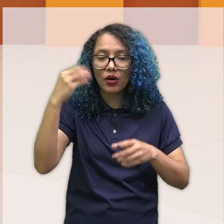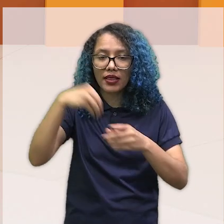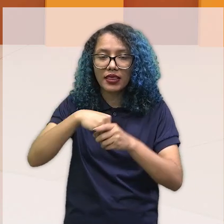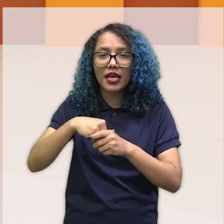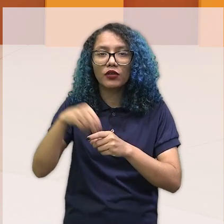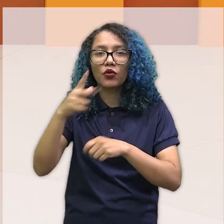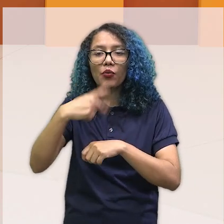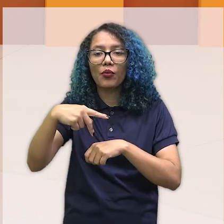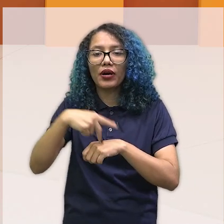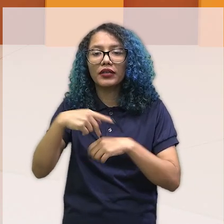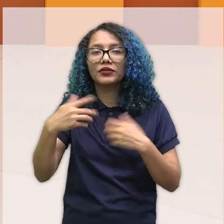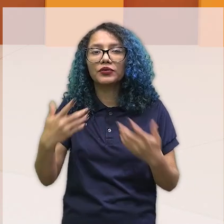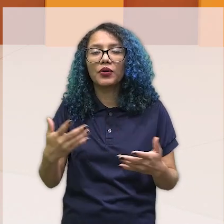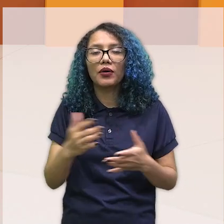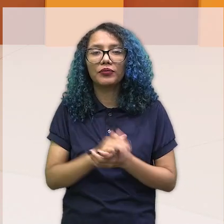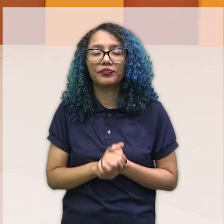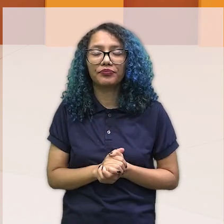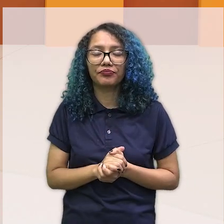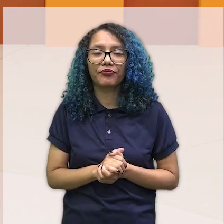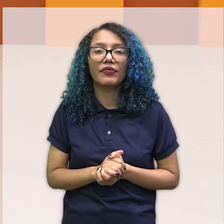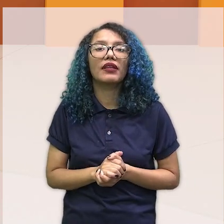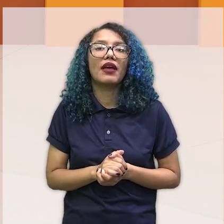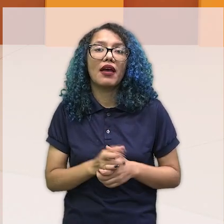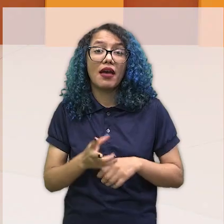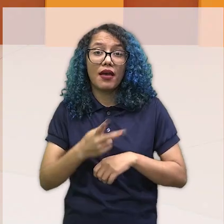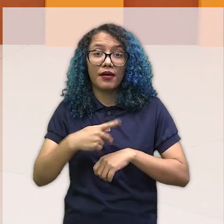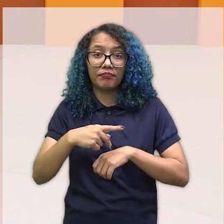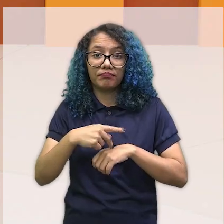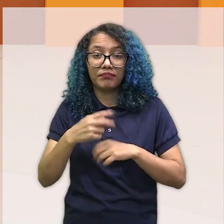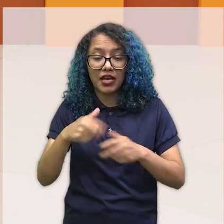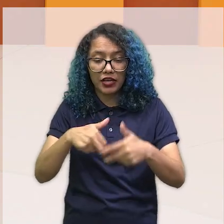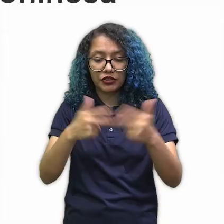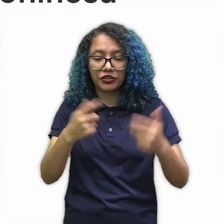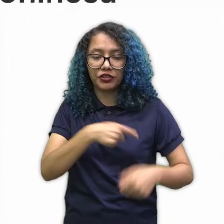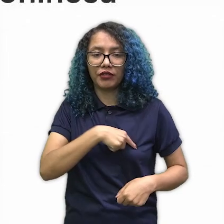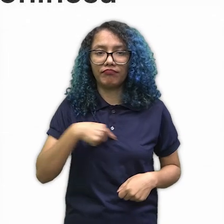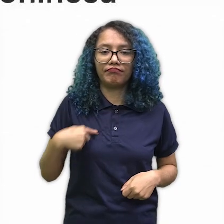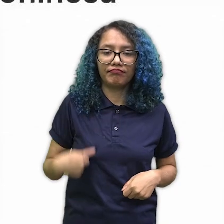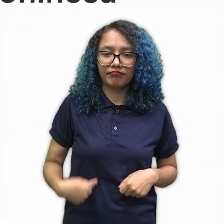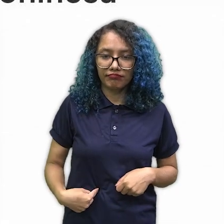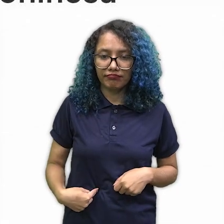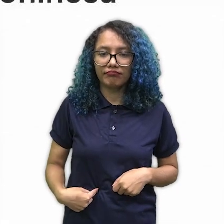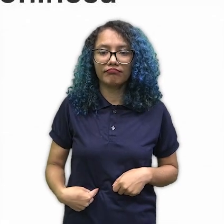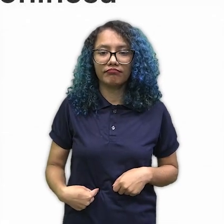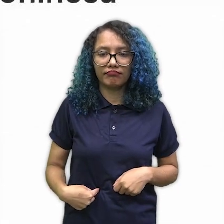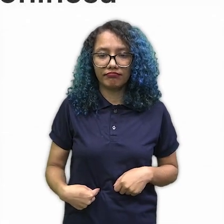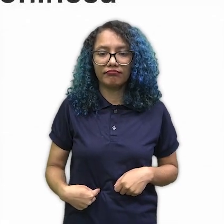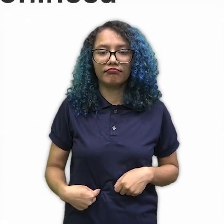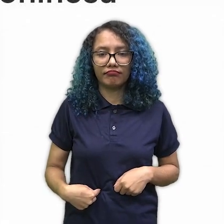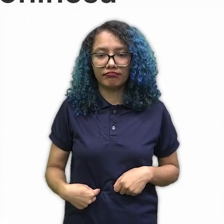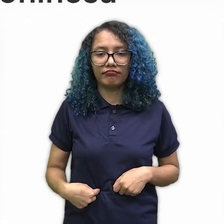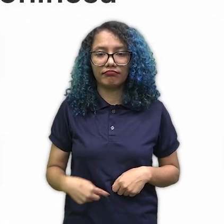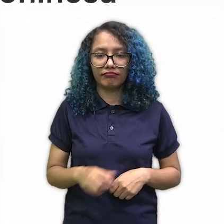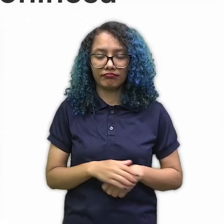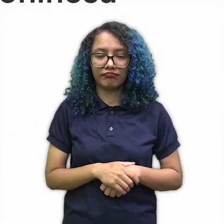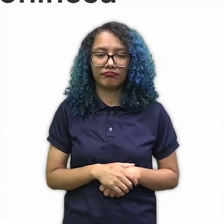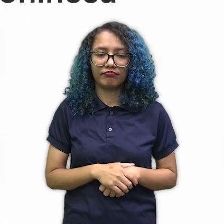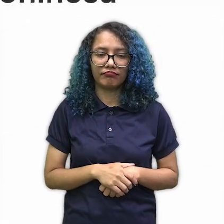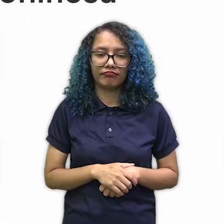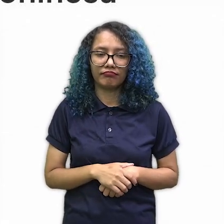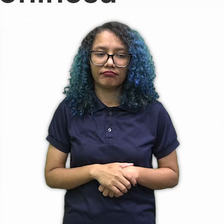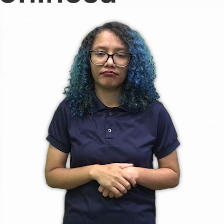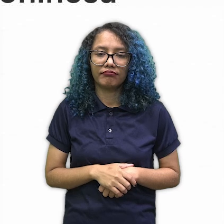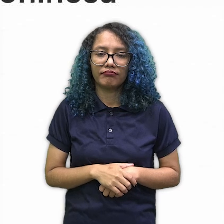ser a etnia chinesa. Tá? Então, as etnias, né, que estejam ligadas aí aos chineses, a gente